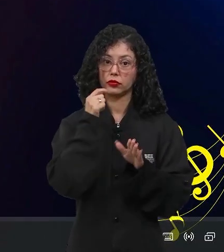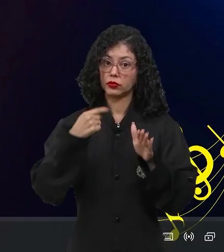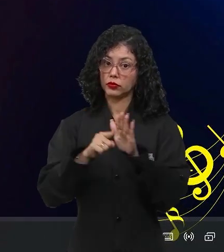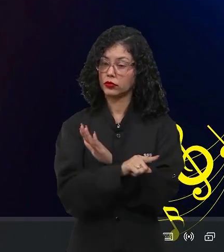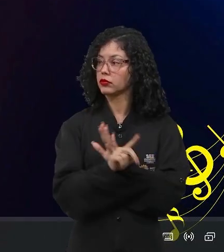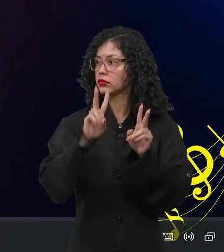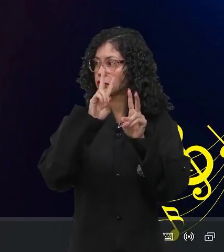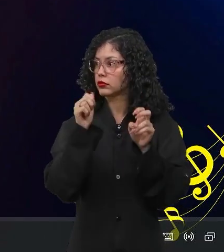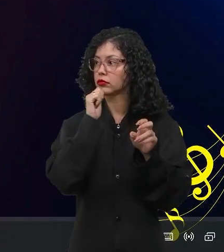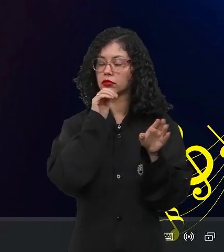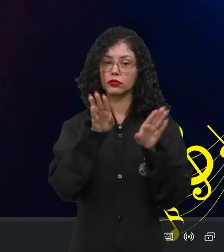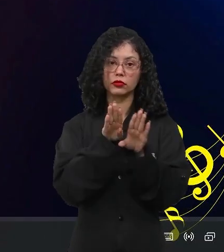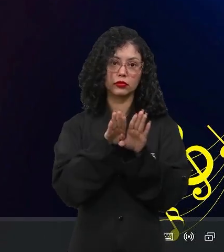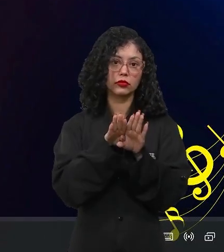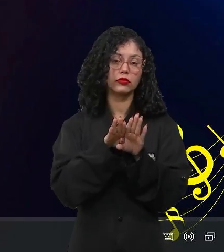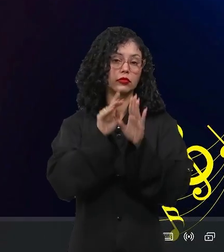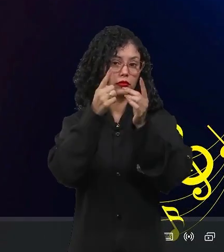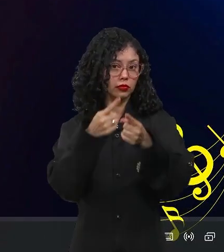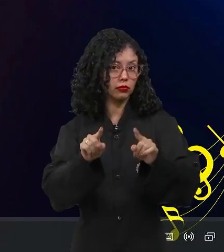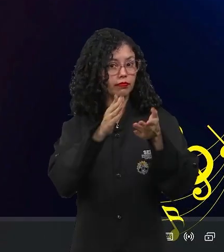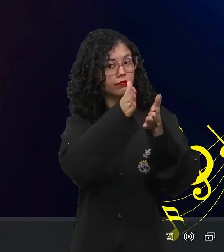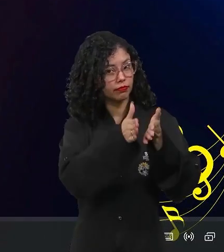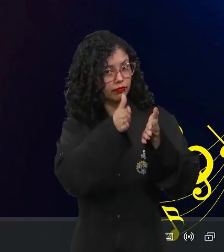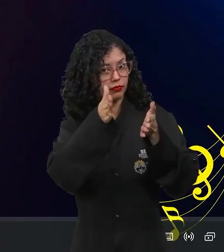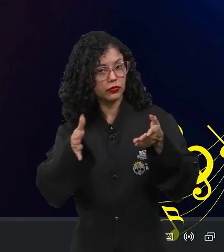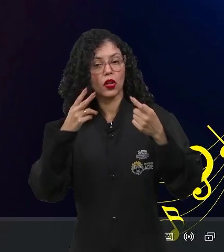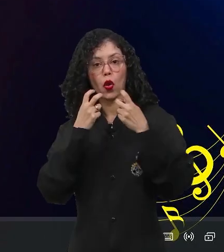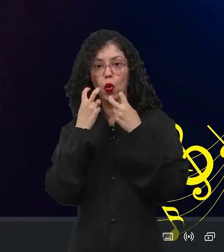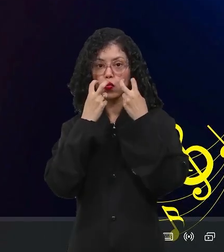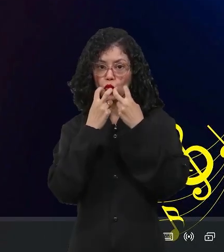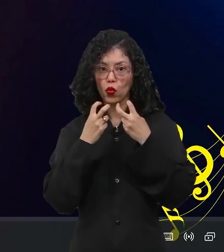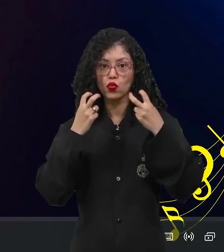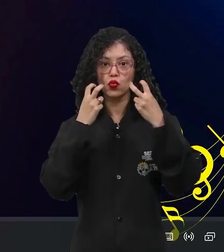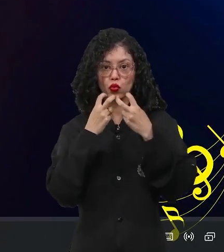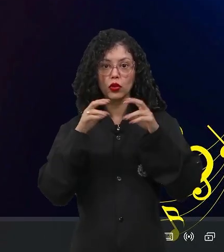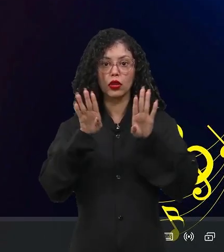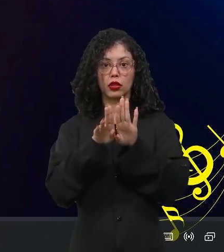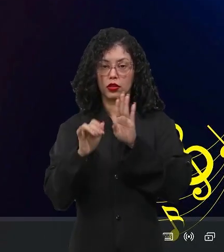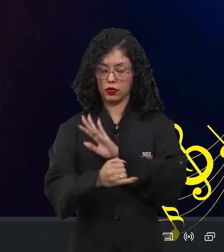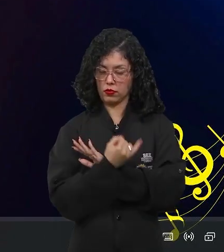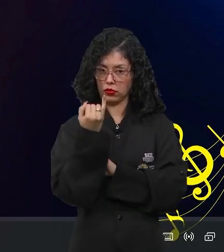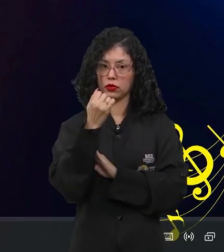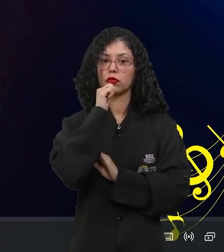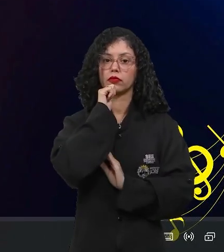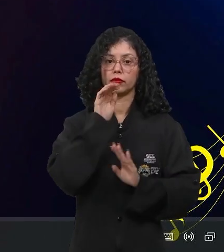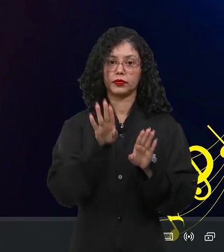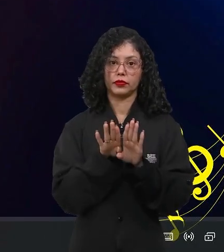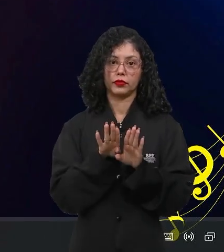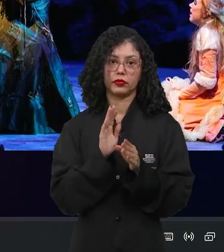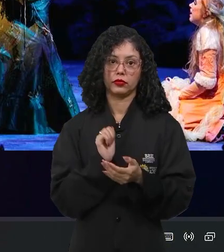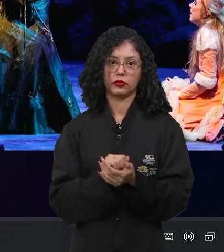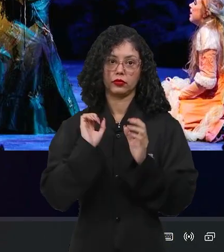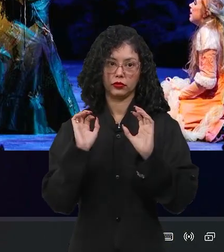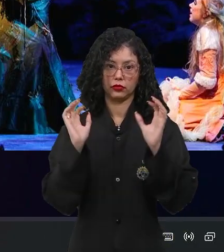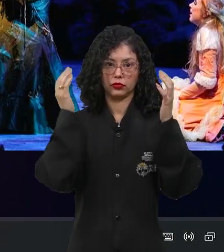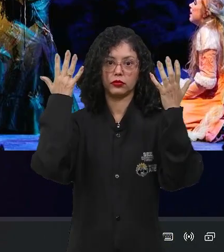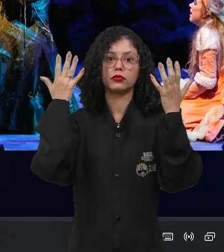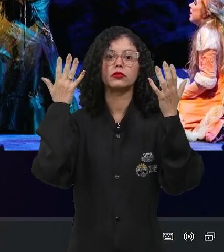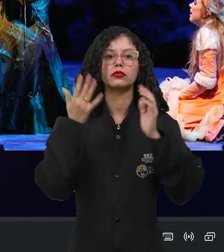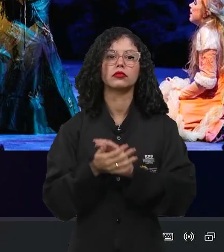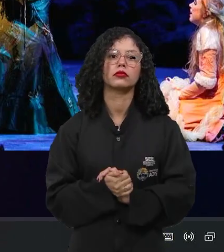dentro do mosteiro, e esse repertório vocal era essencial para as